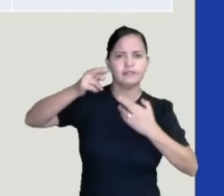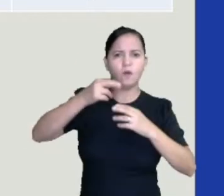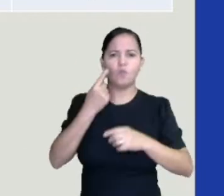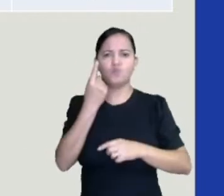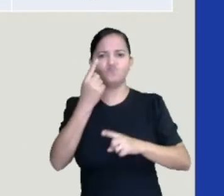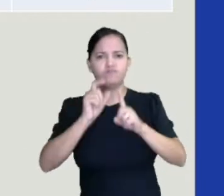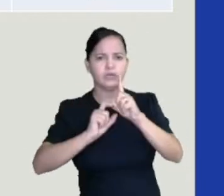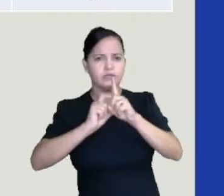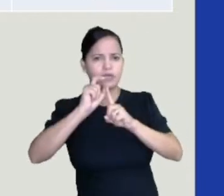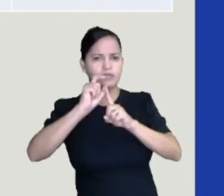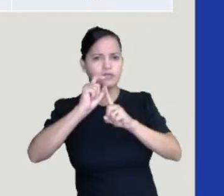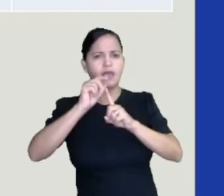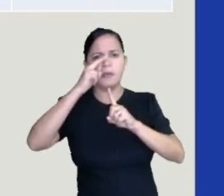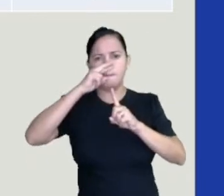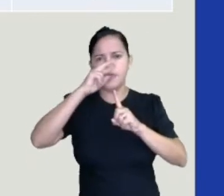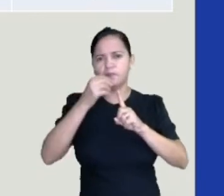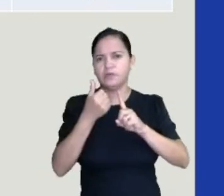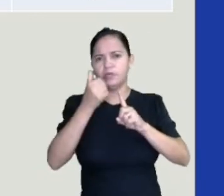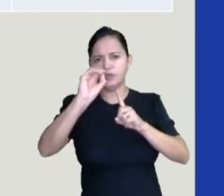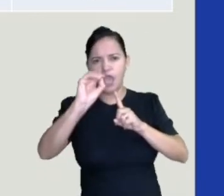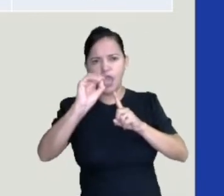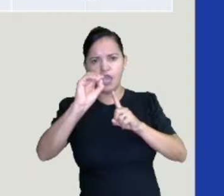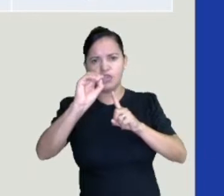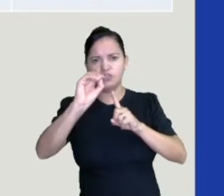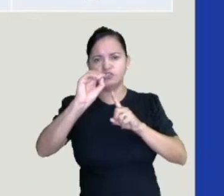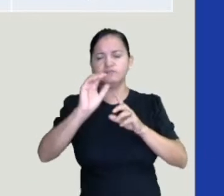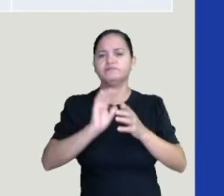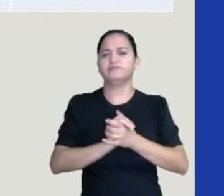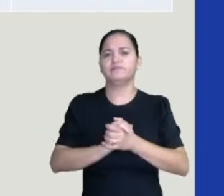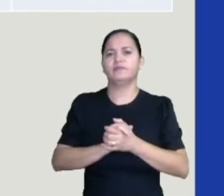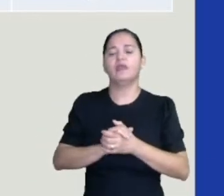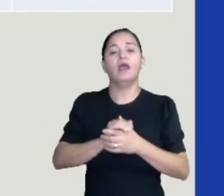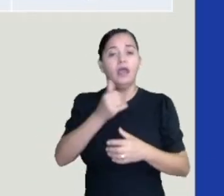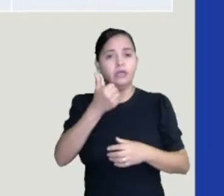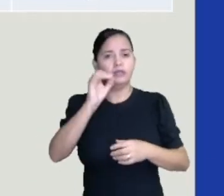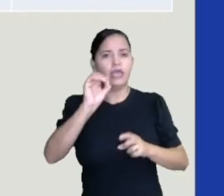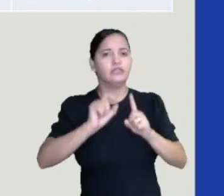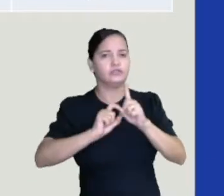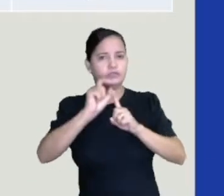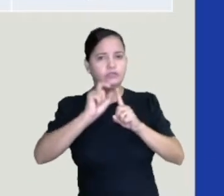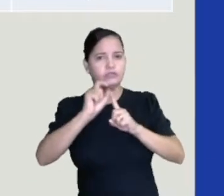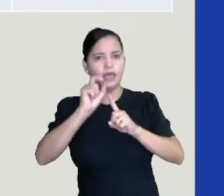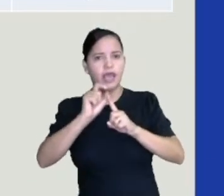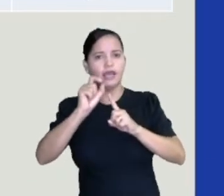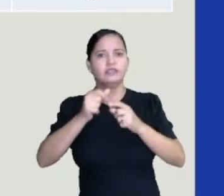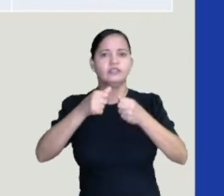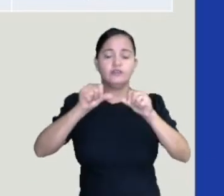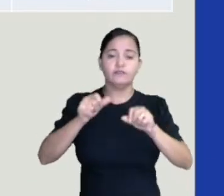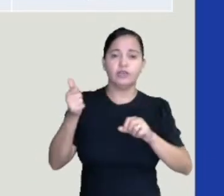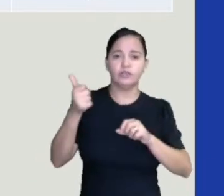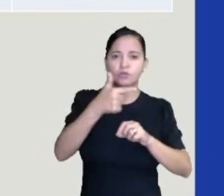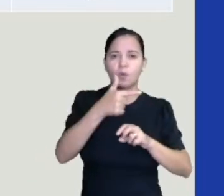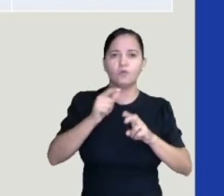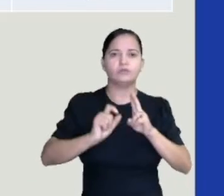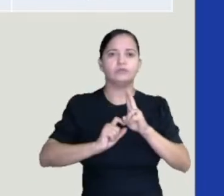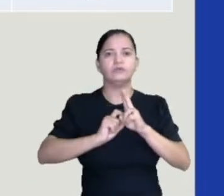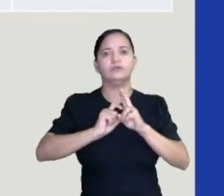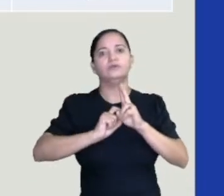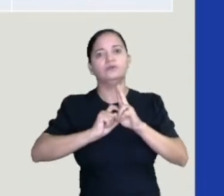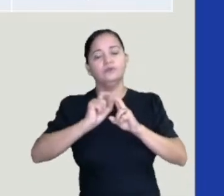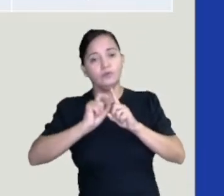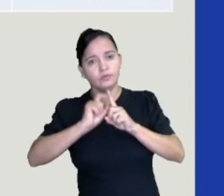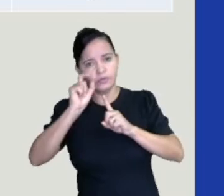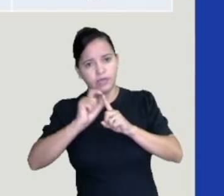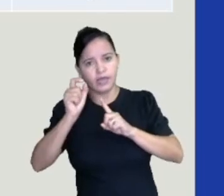dezena, é a mesma coisa que 10 unidades. 10 unidades junto com essas 2 unidades vai me dar 12 unidades. Tirando 9, eu